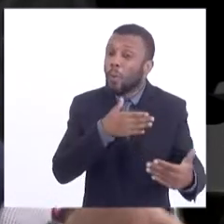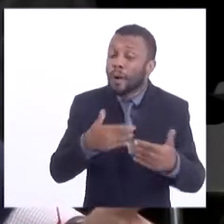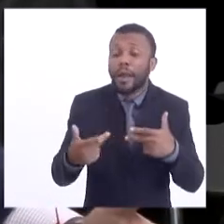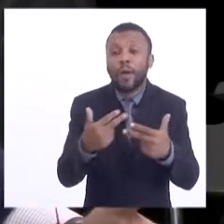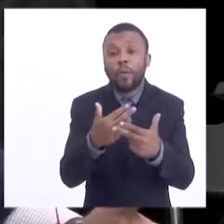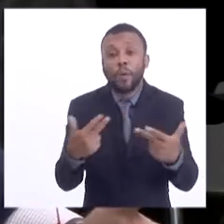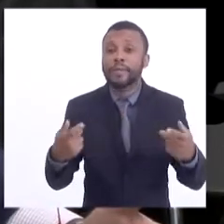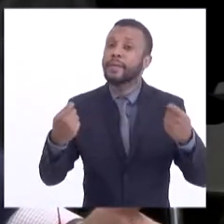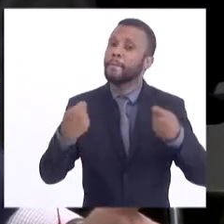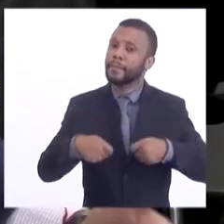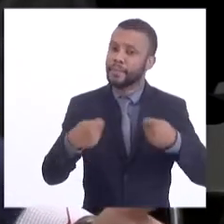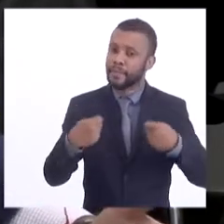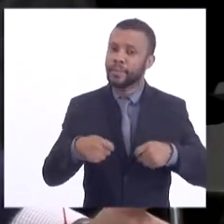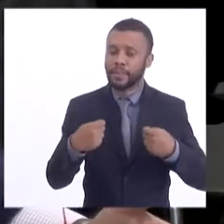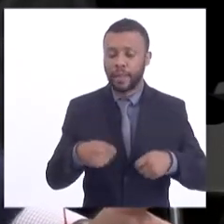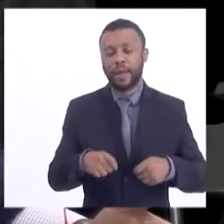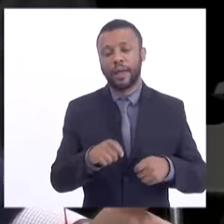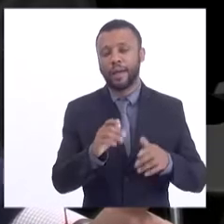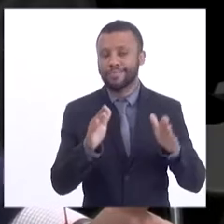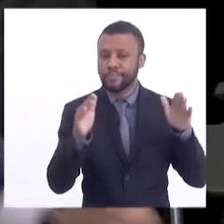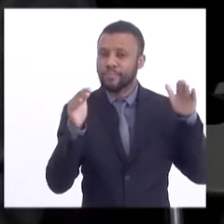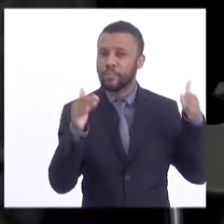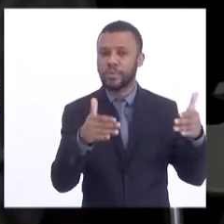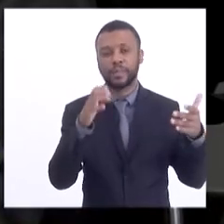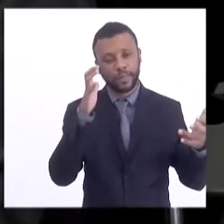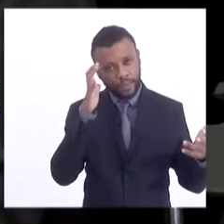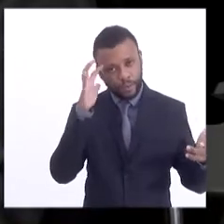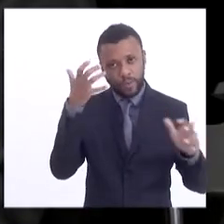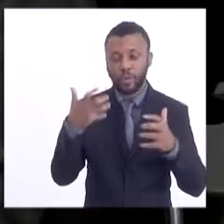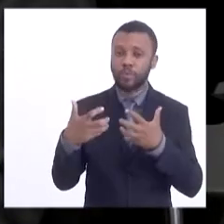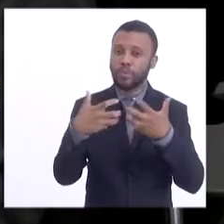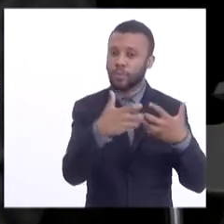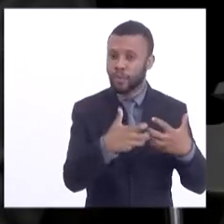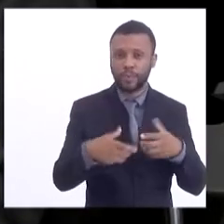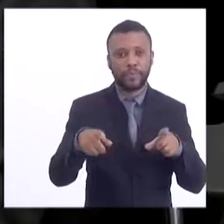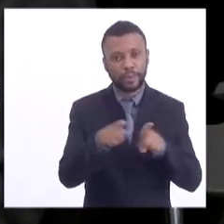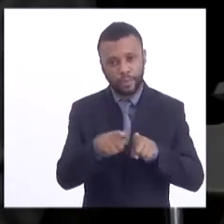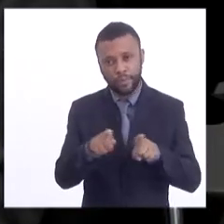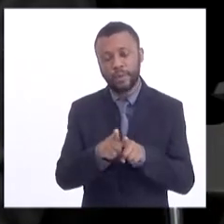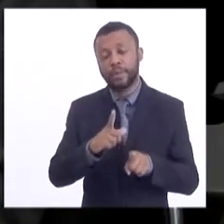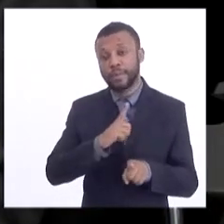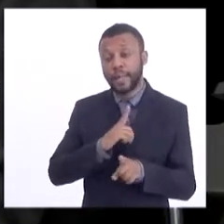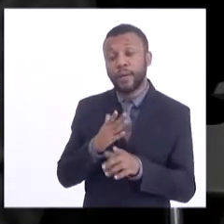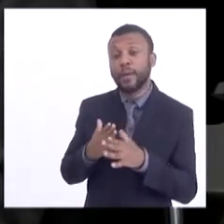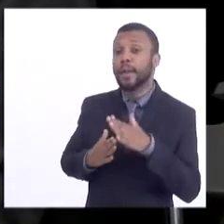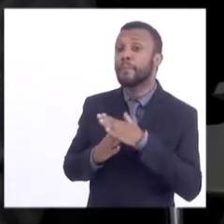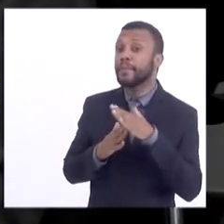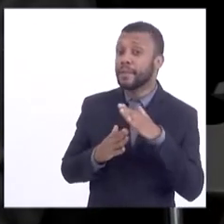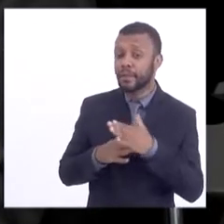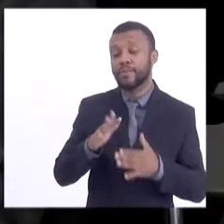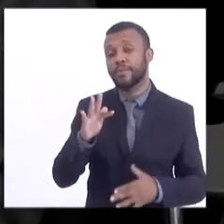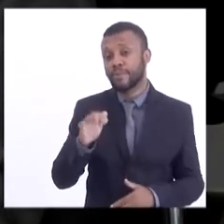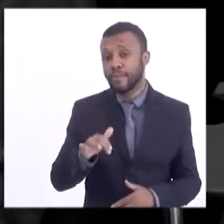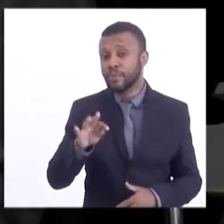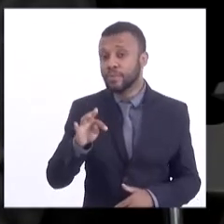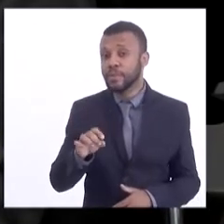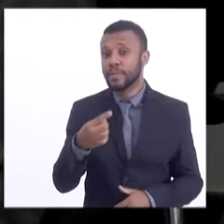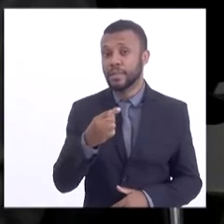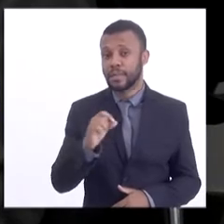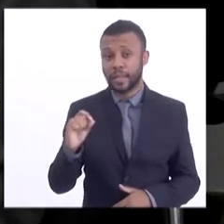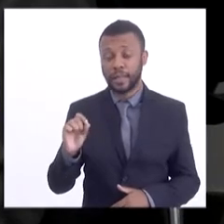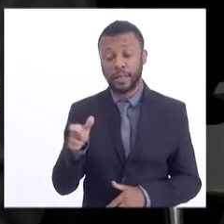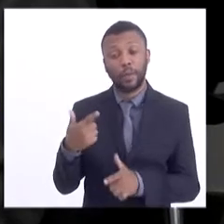de de Petrópolis porque eu também tenho limitação de fontes em Então esse é o problema da gente